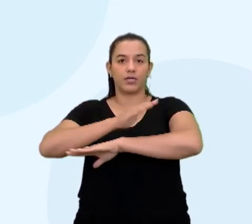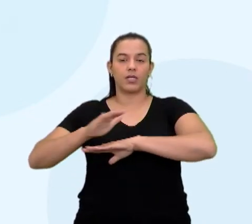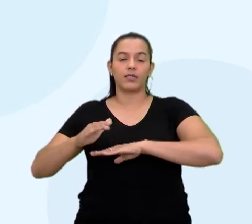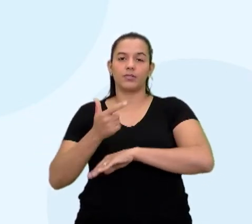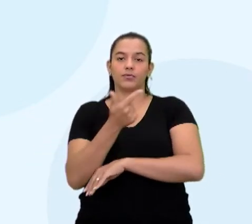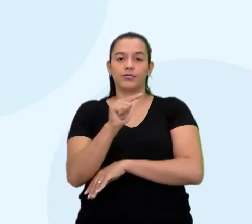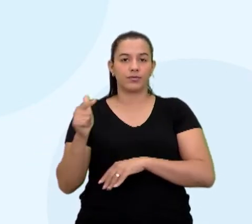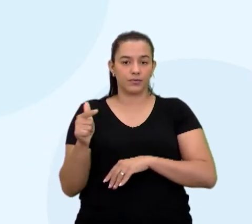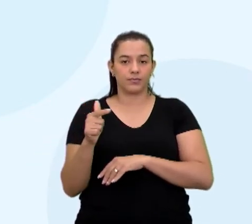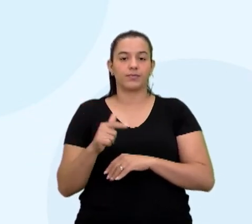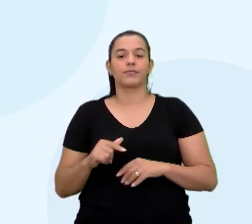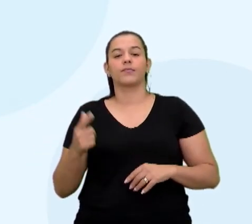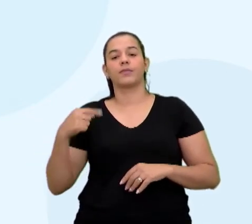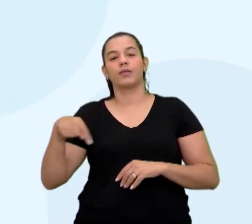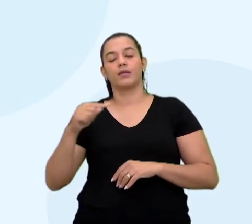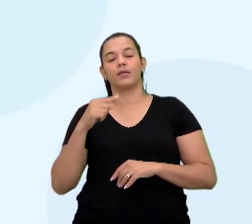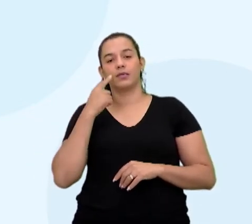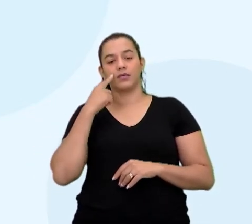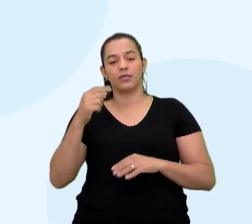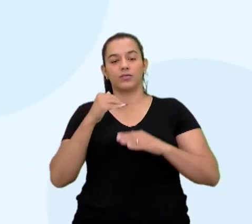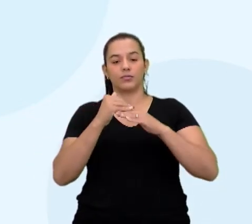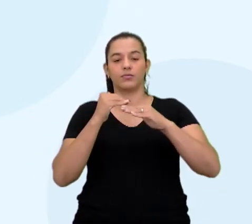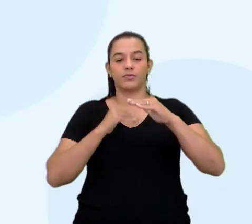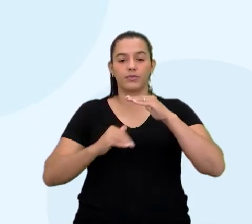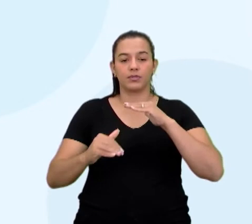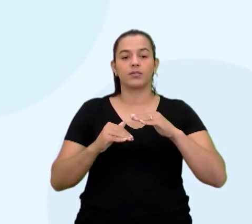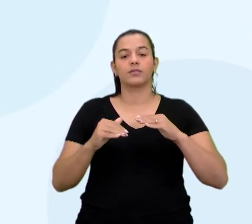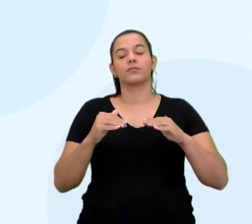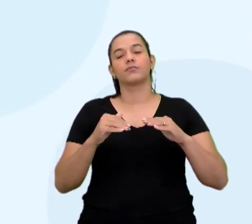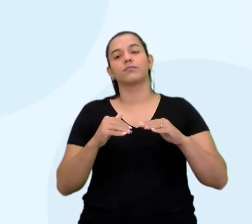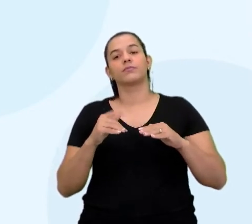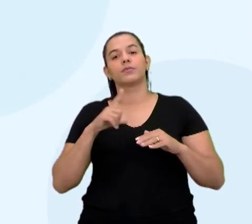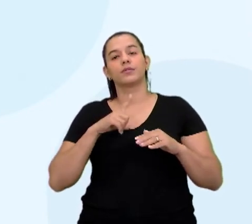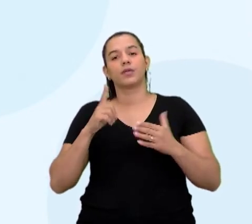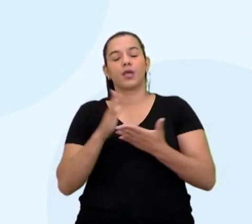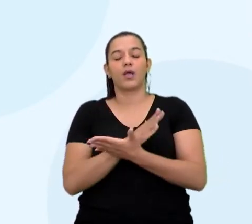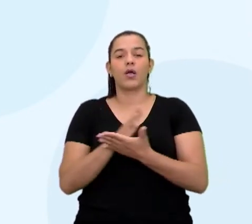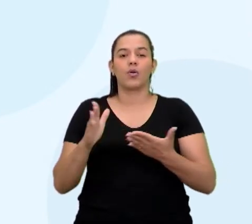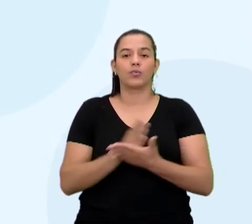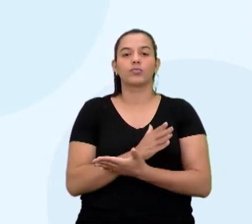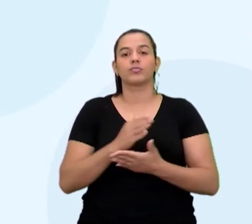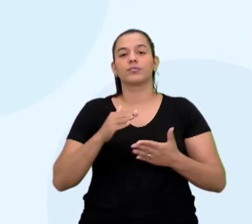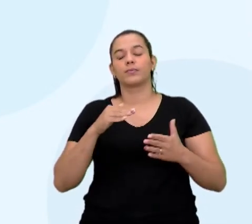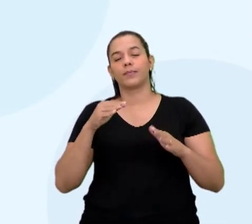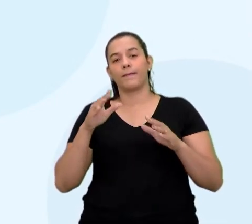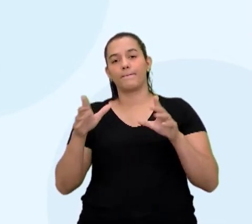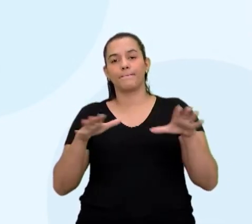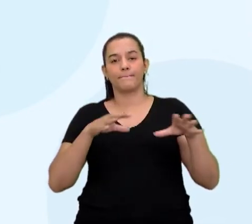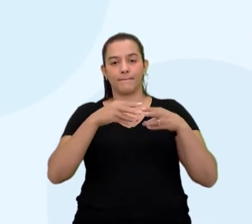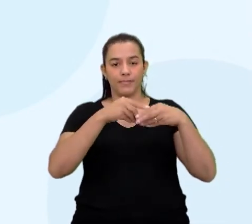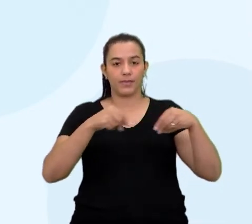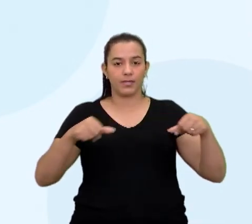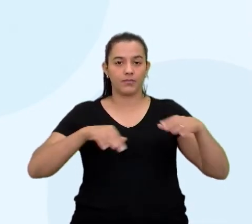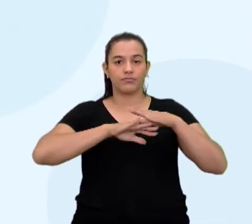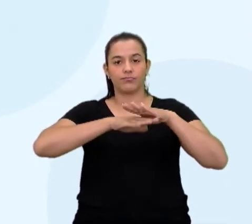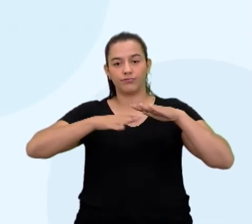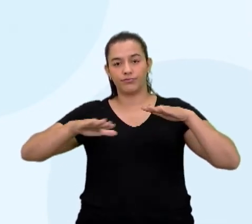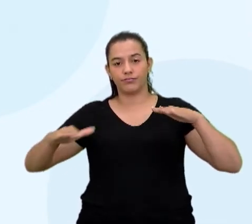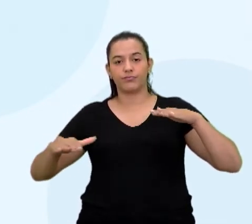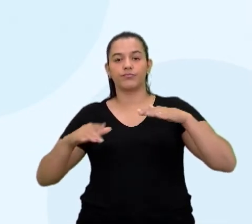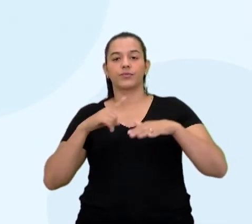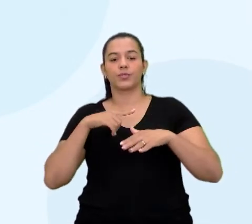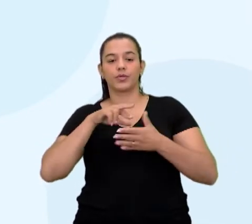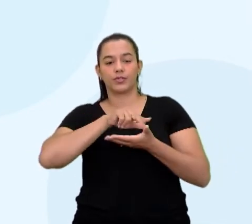E no caso da subsidência, nós temos aí rebaixamento das altitudes de um determinado relevo, principalmente quando a gente